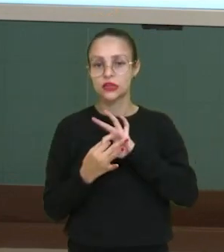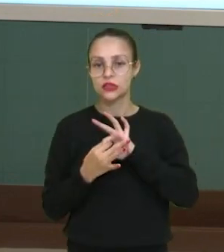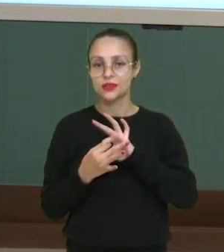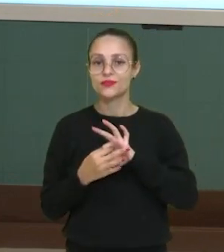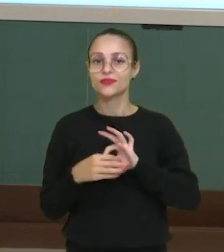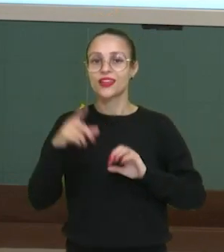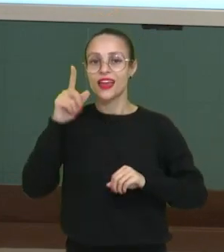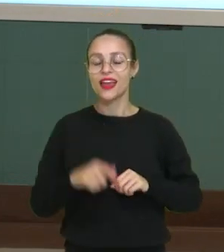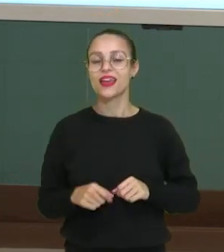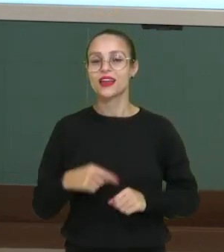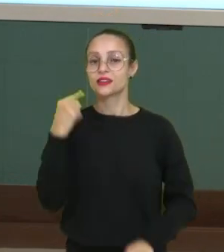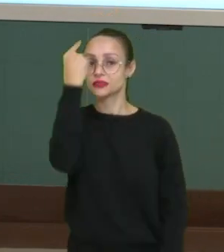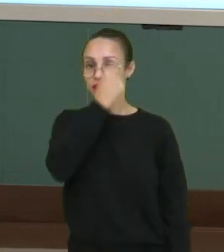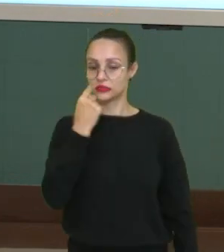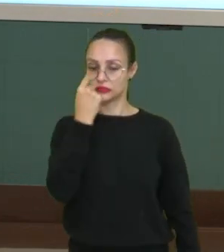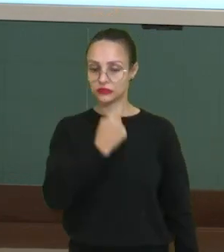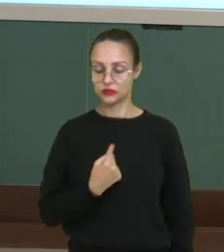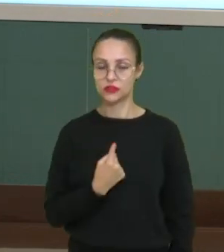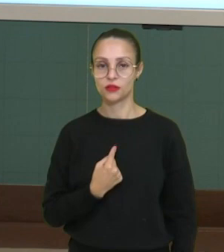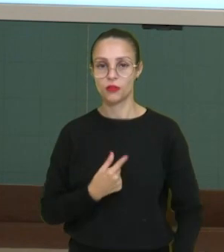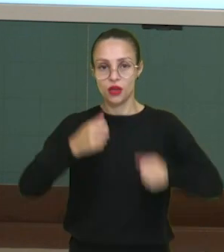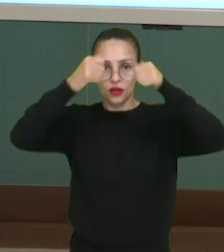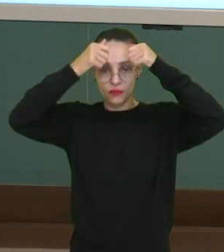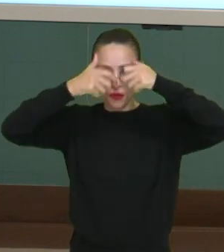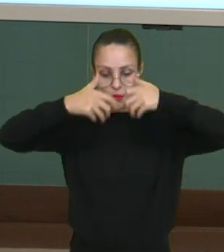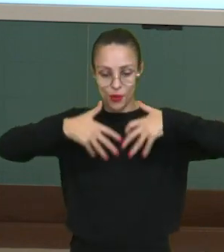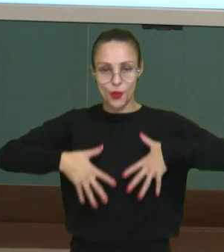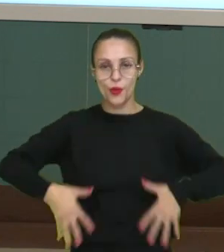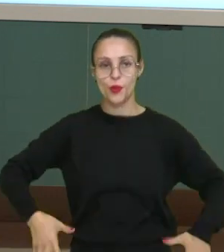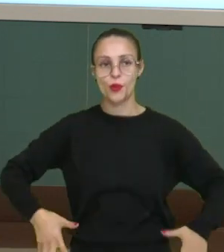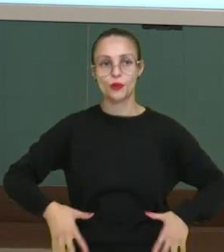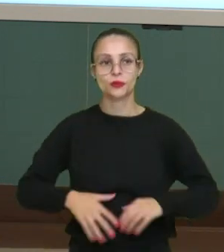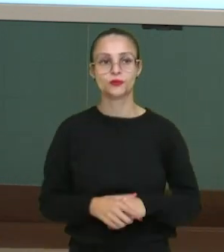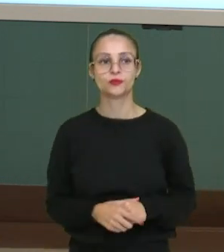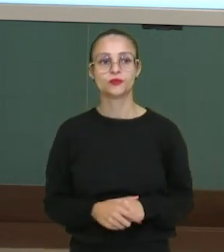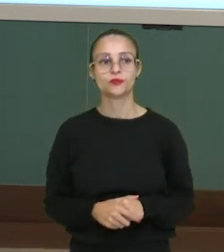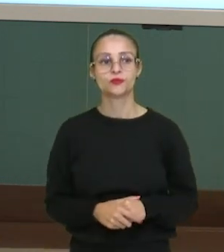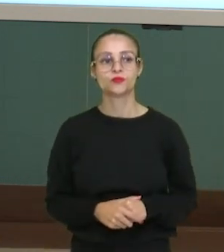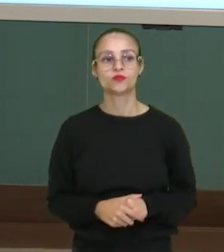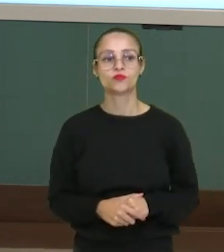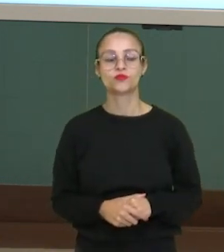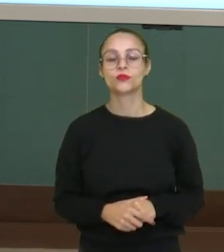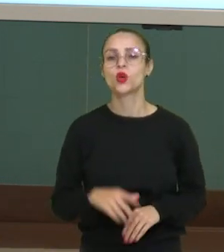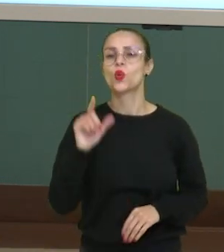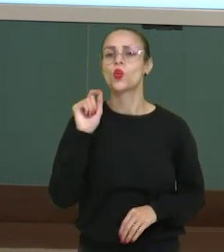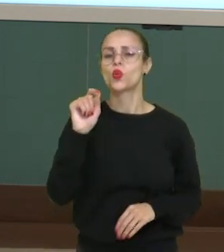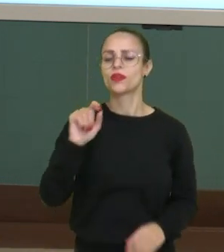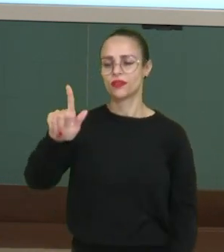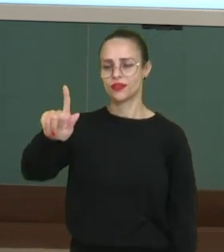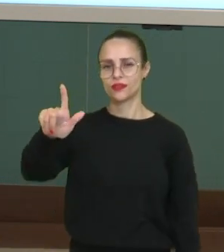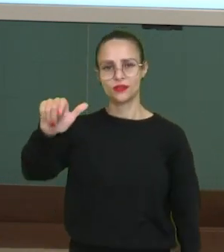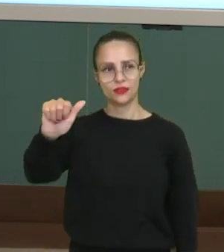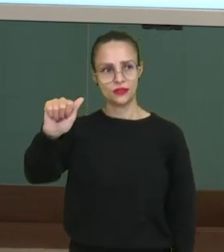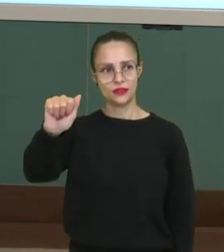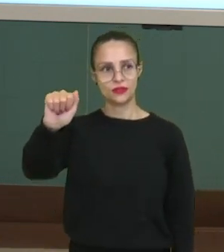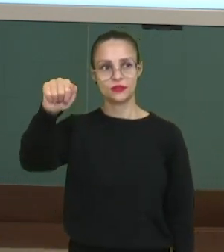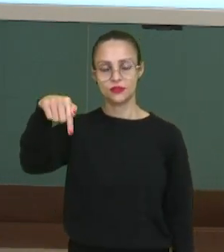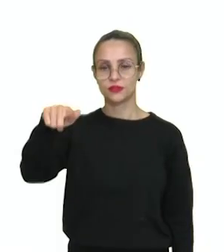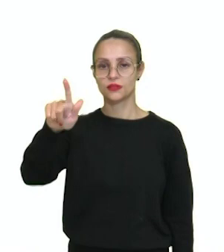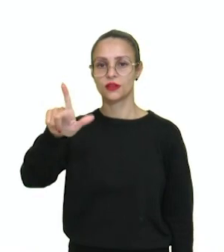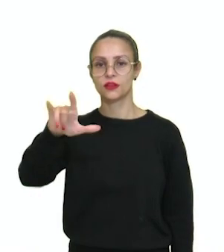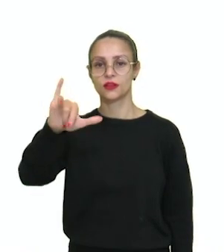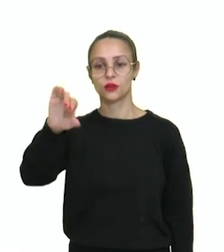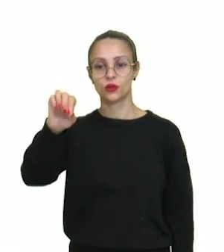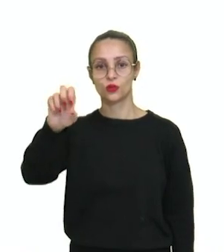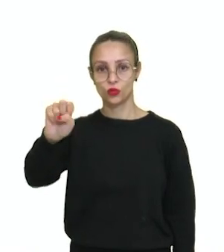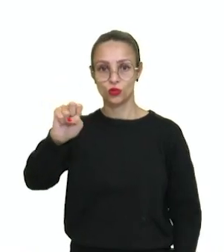se expande para todas as partes do nosso corpo. O que são esses gânglios? São conjuntos